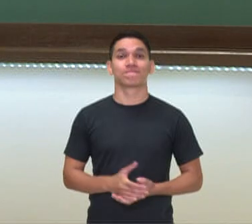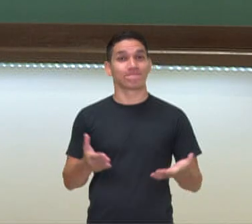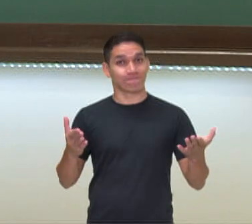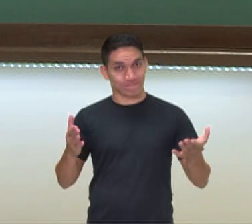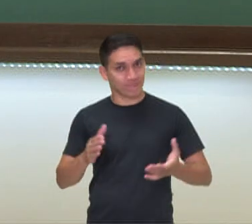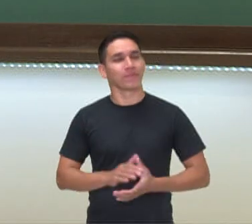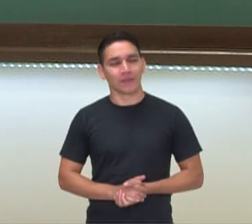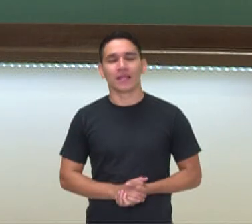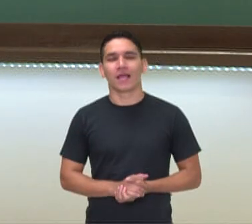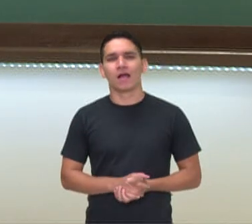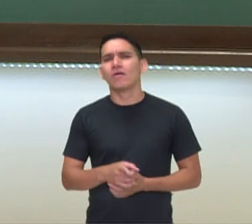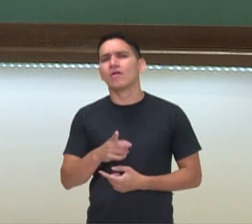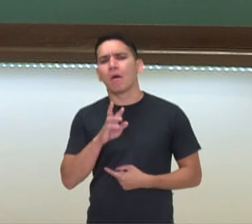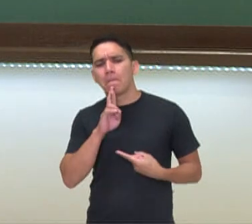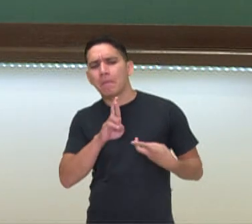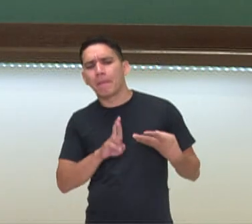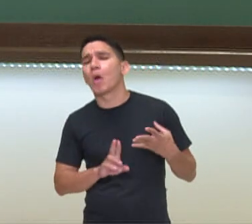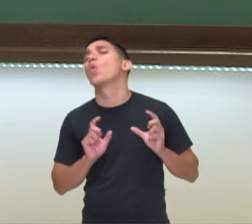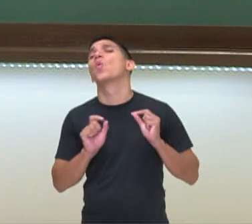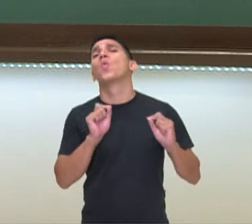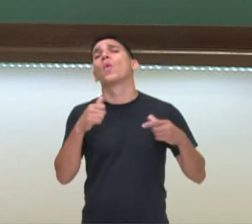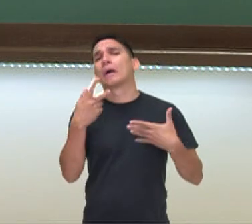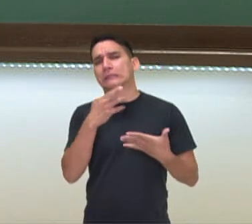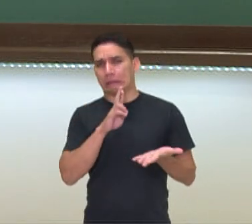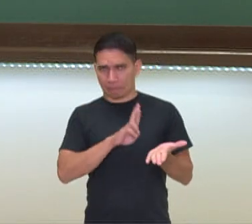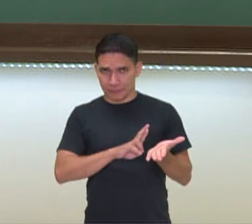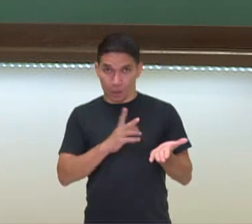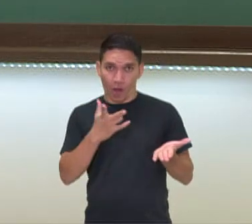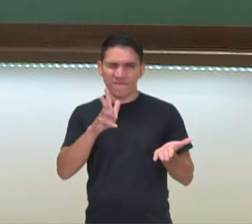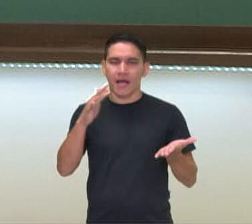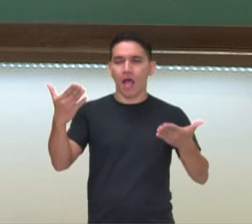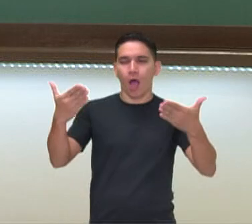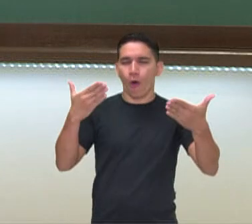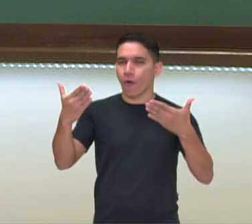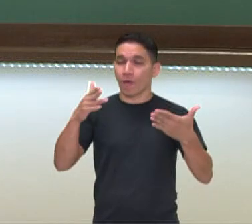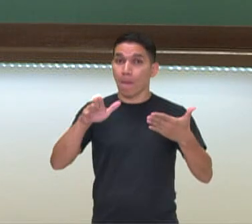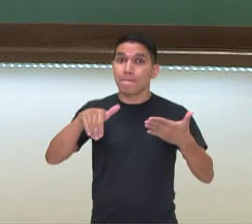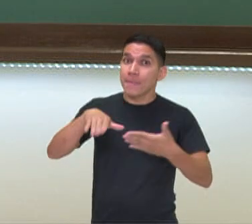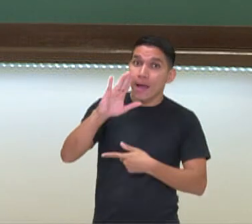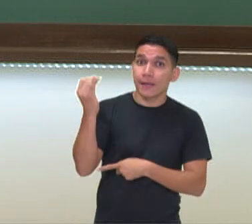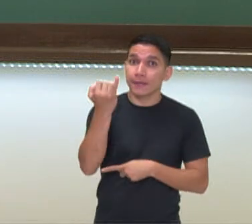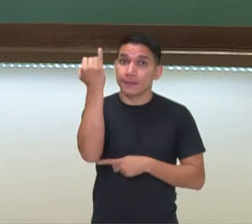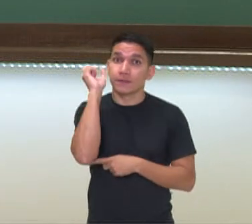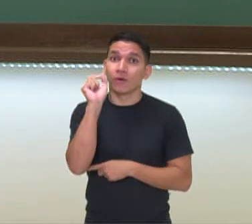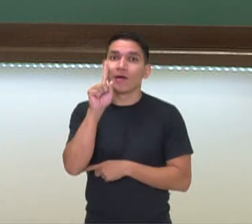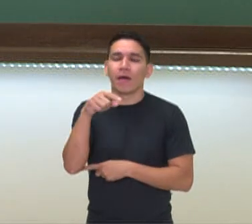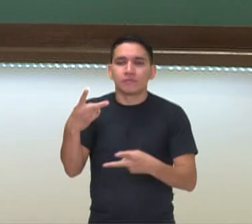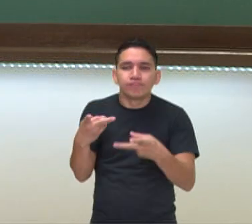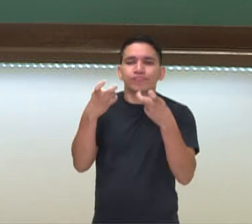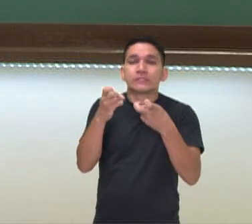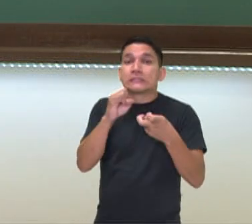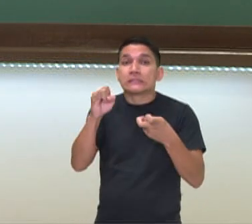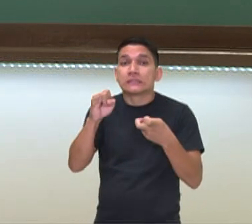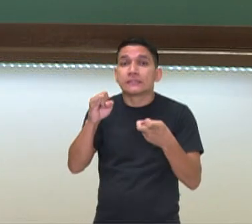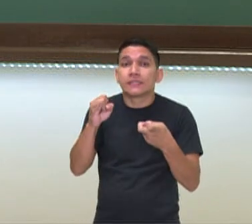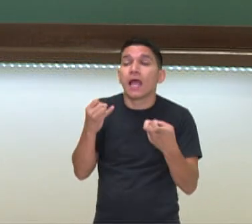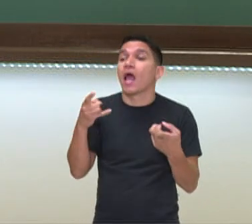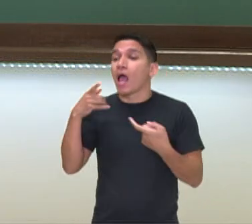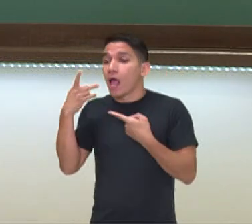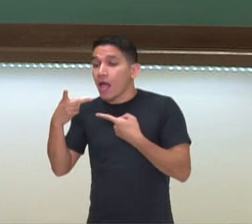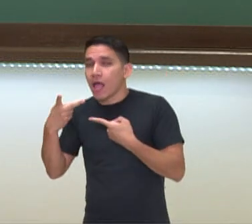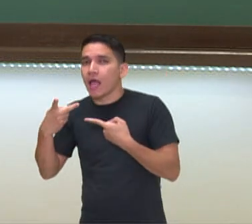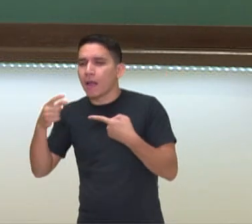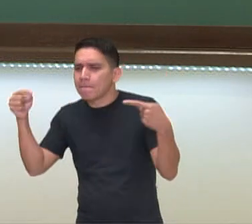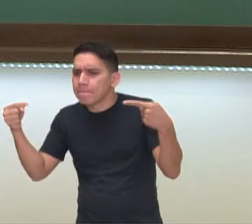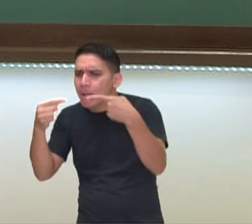Muito bem, o que você colocou aí na sua resposta? Vamos conferir, mas o importante é que você perceba se a ideia da minha resposta